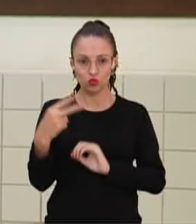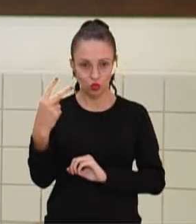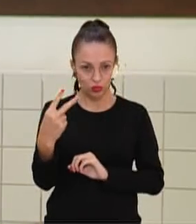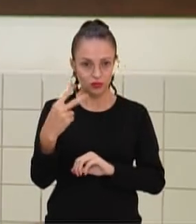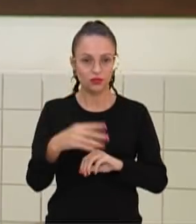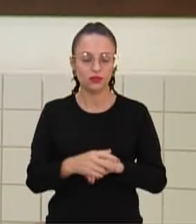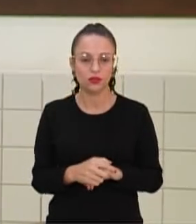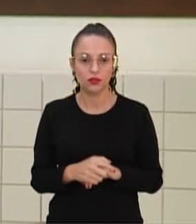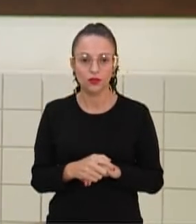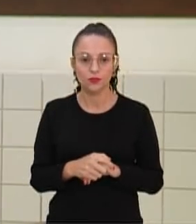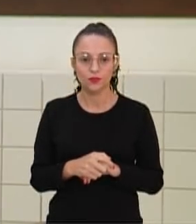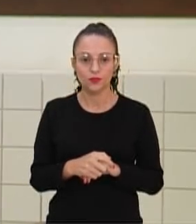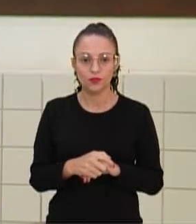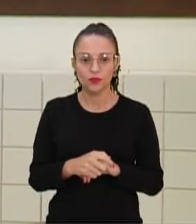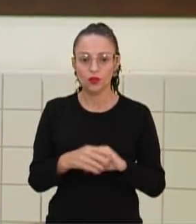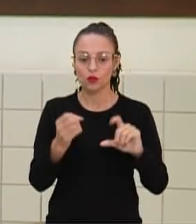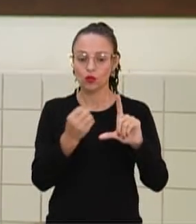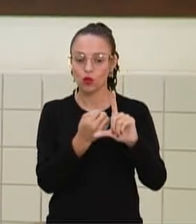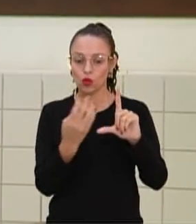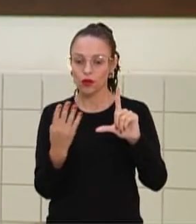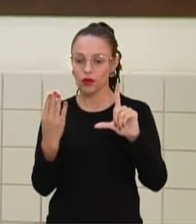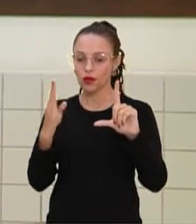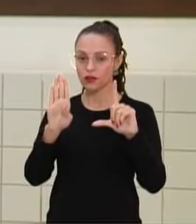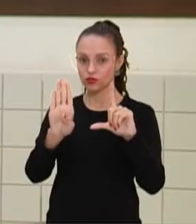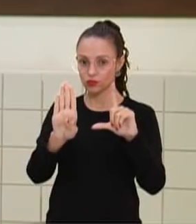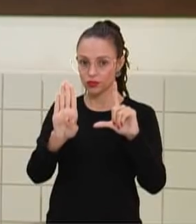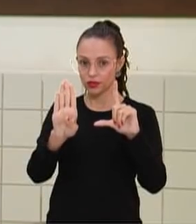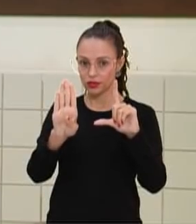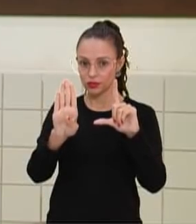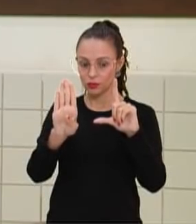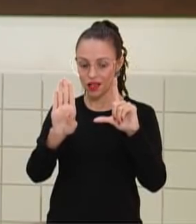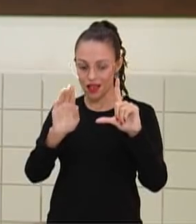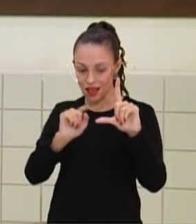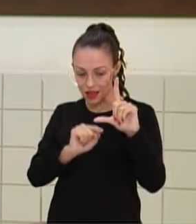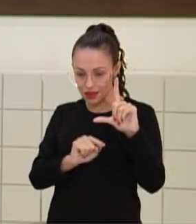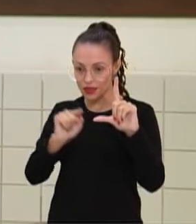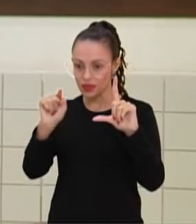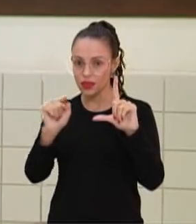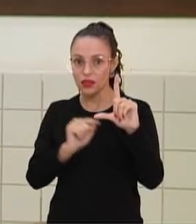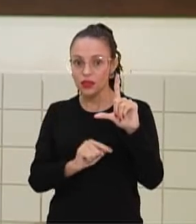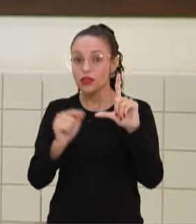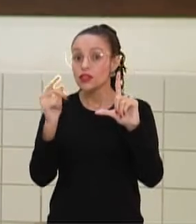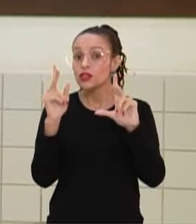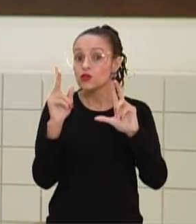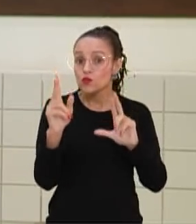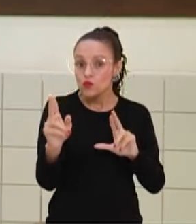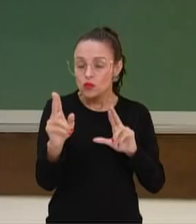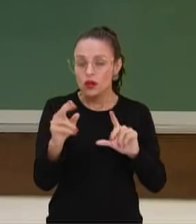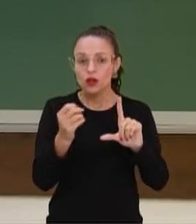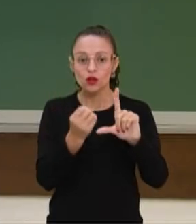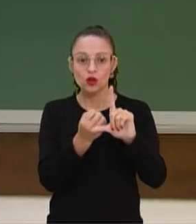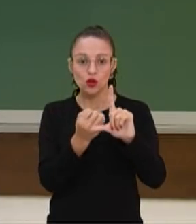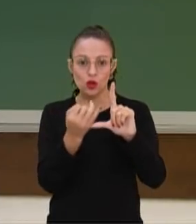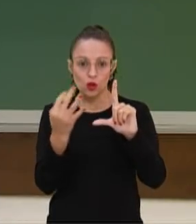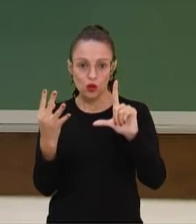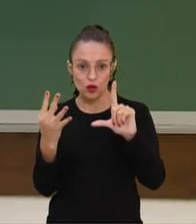2. Quando o meu logaritmando é igual à base do logaritmo. Olha só na tela, o log de